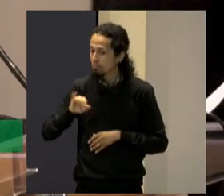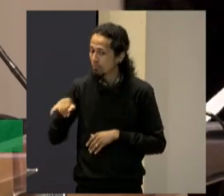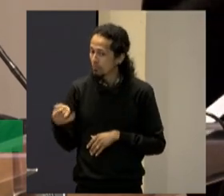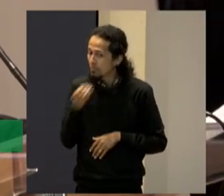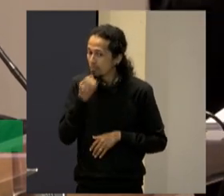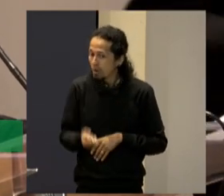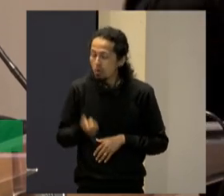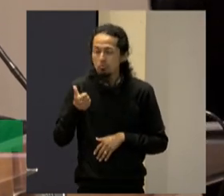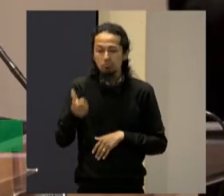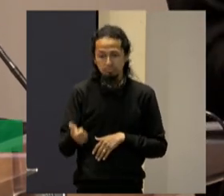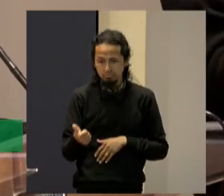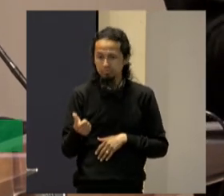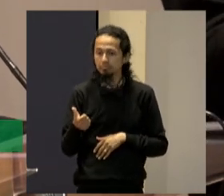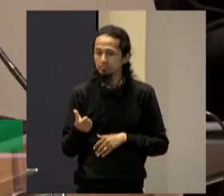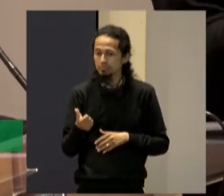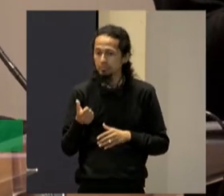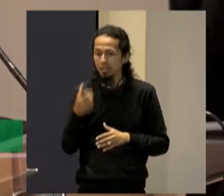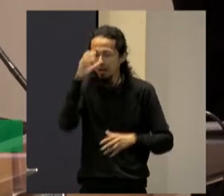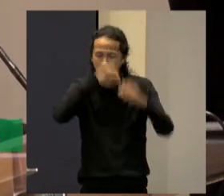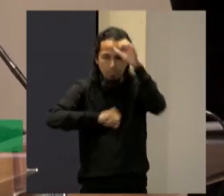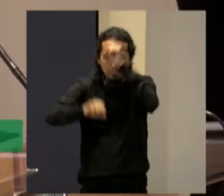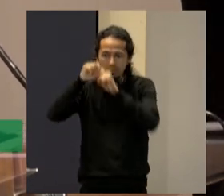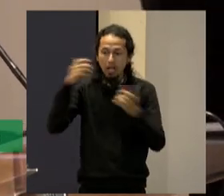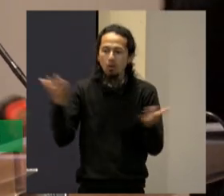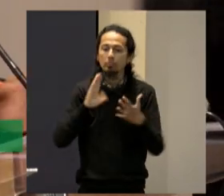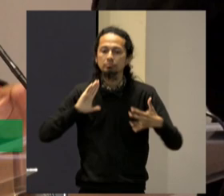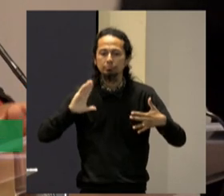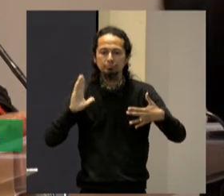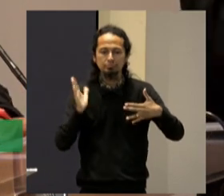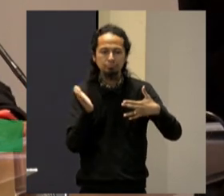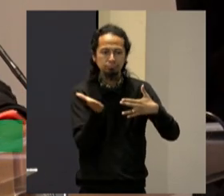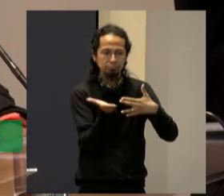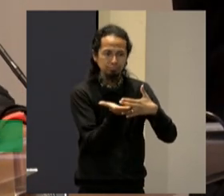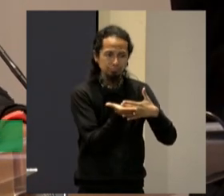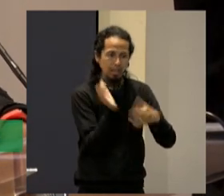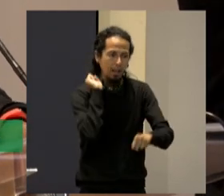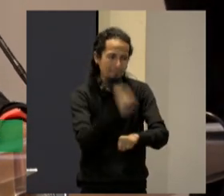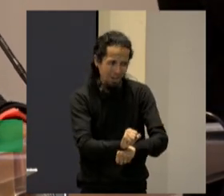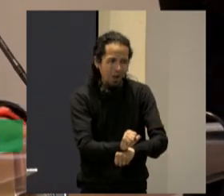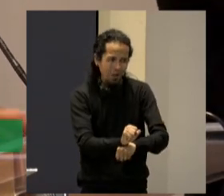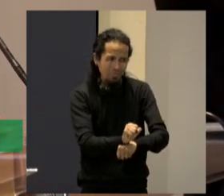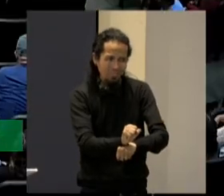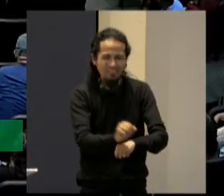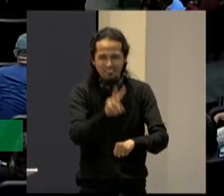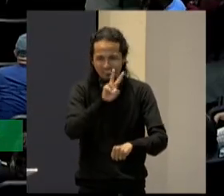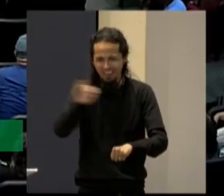muitos aprendizados. Agora a gente vai fazer um intervalo para o almoço. E aí,